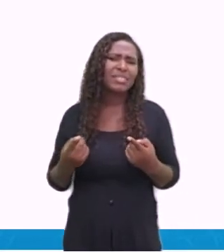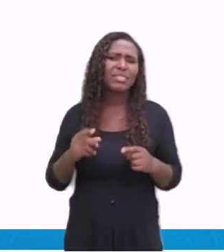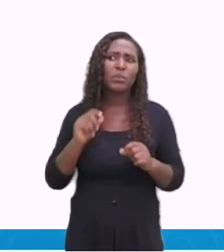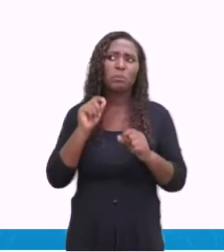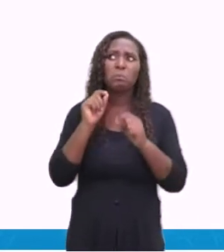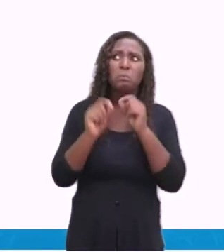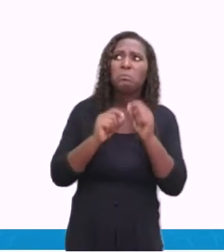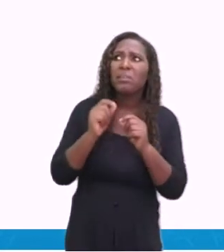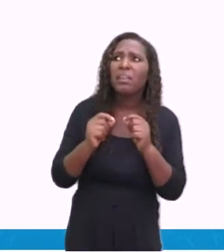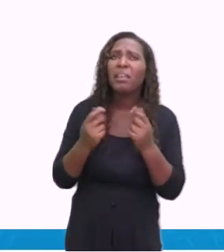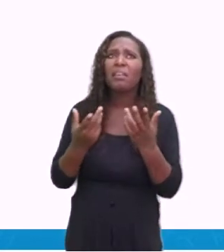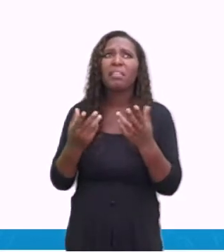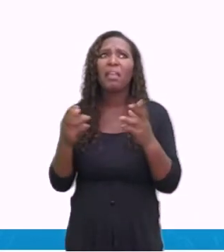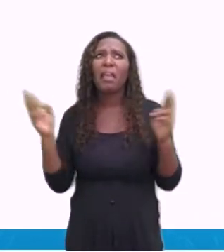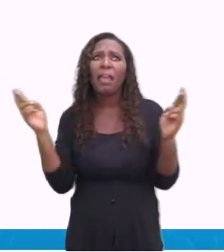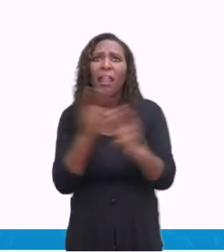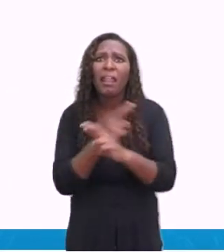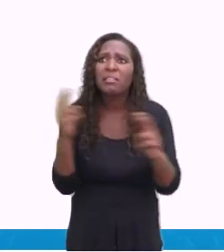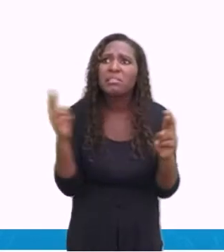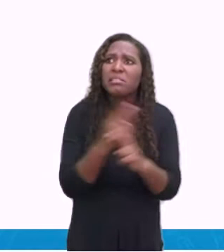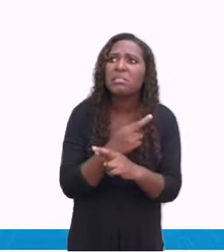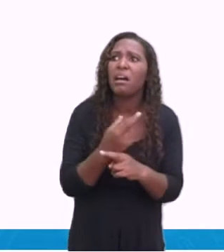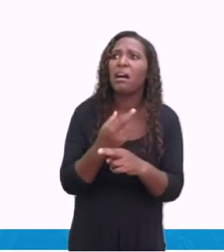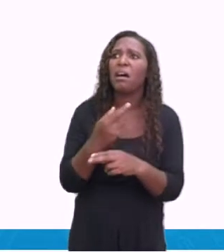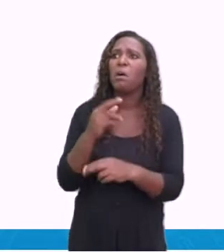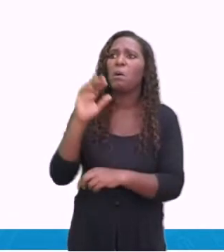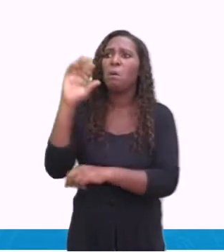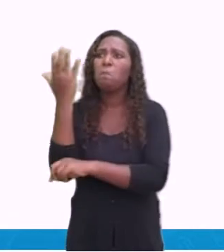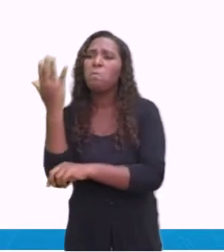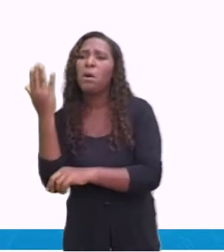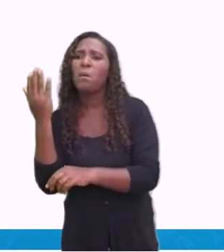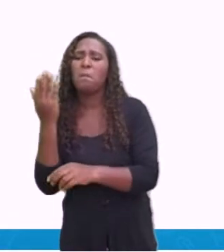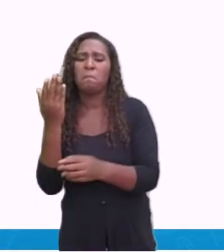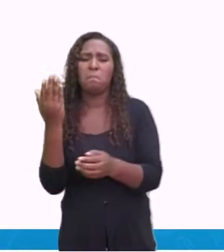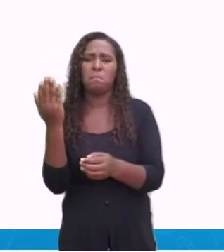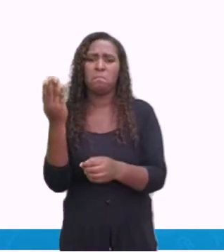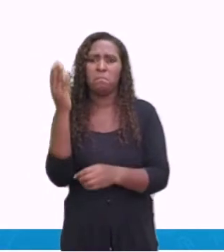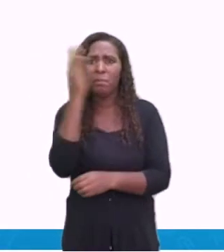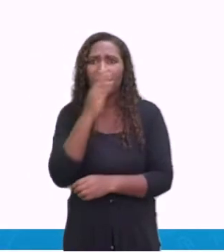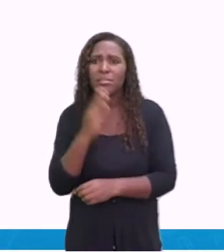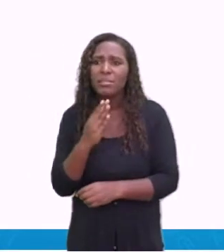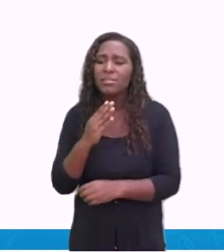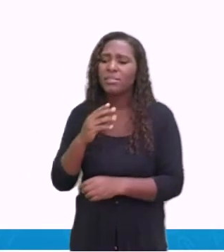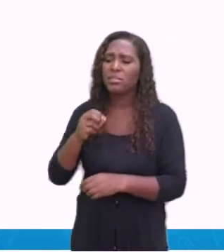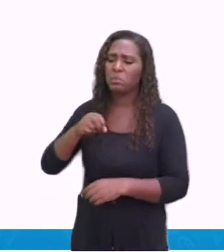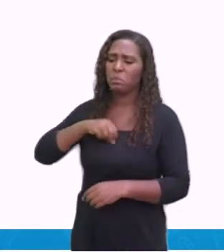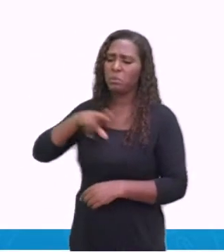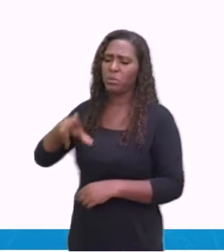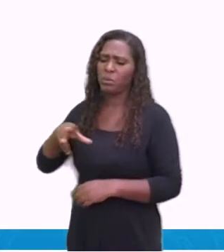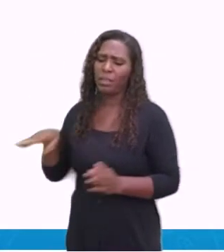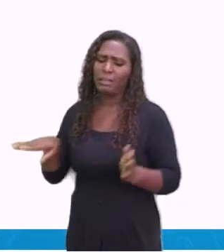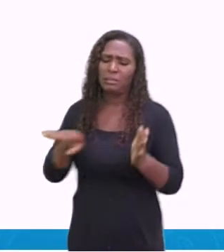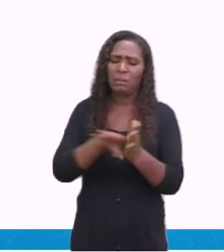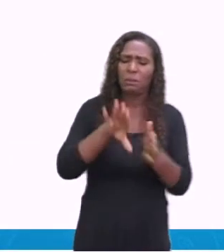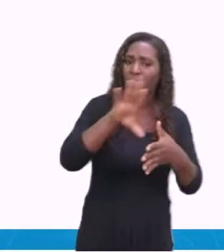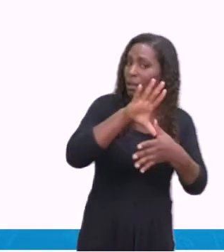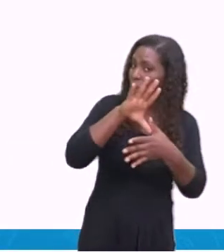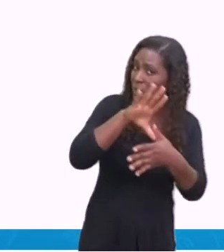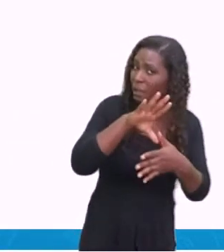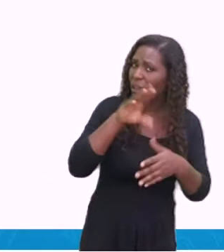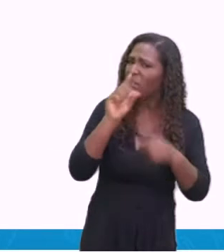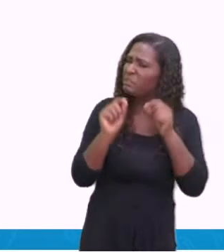relacionado o pau-brasil aos portugueses na América? A